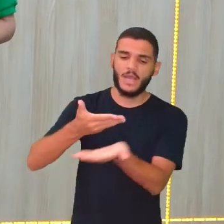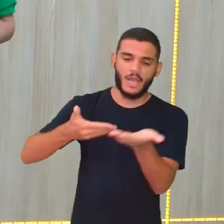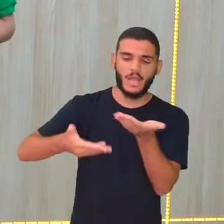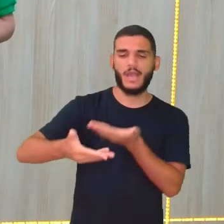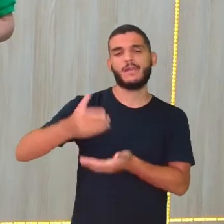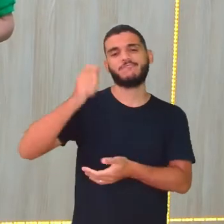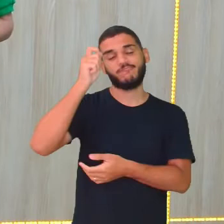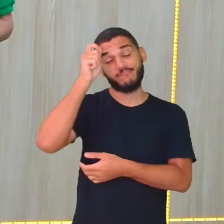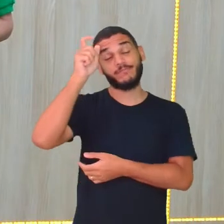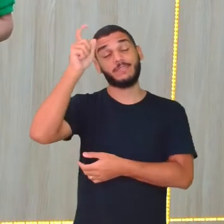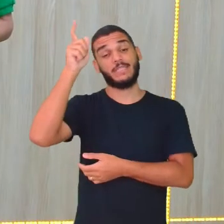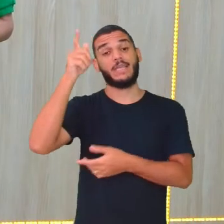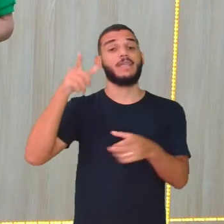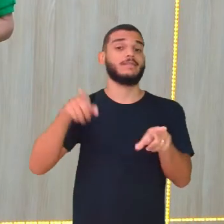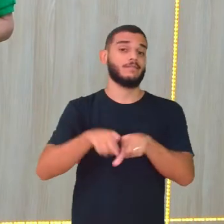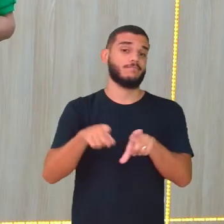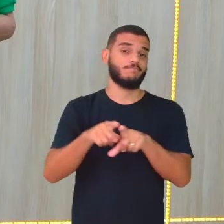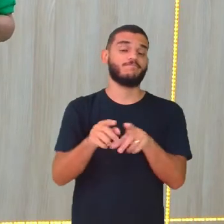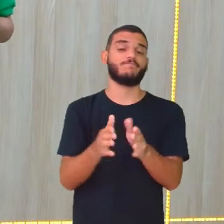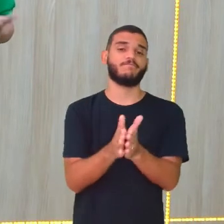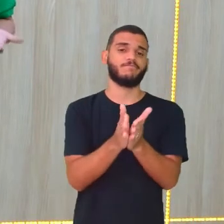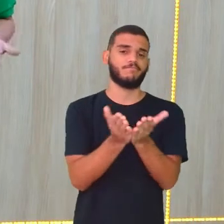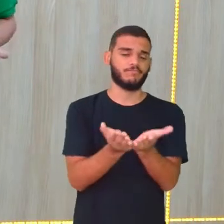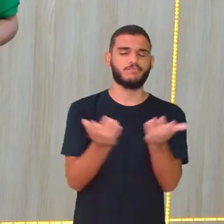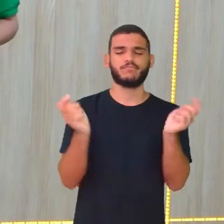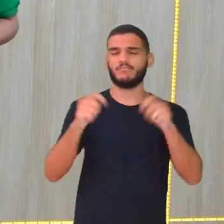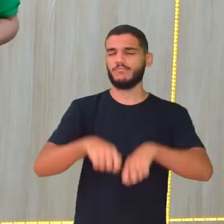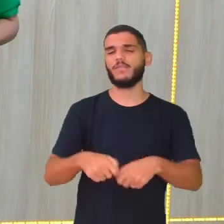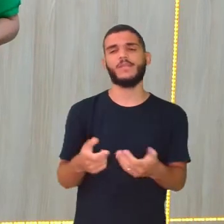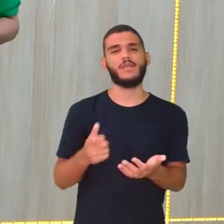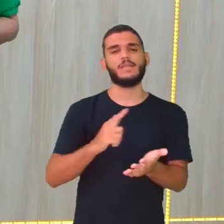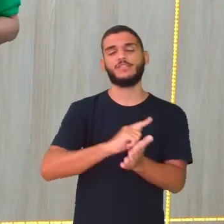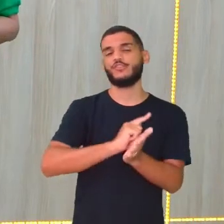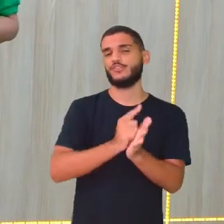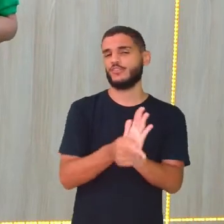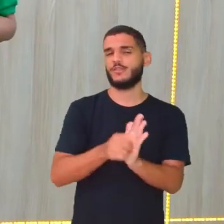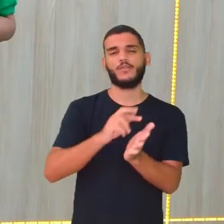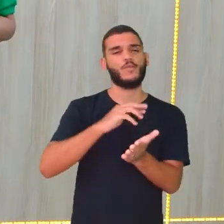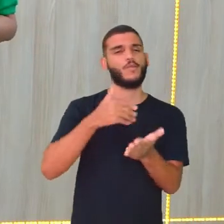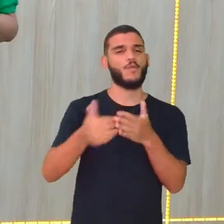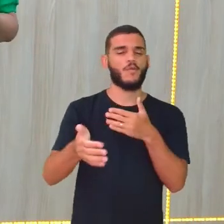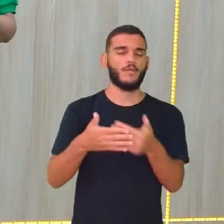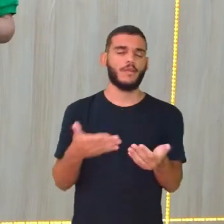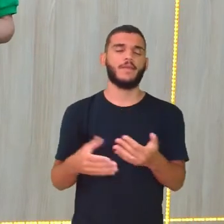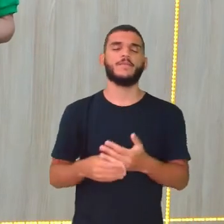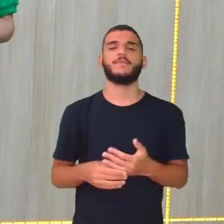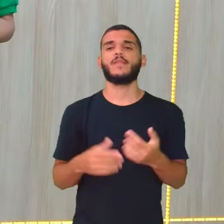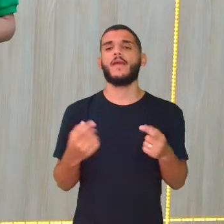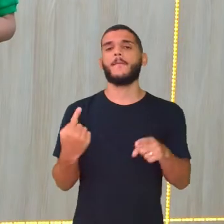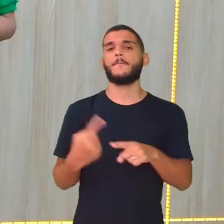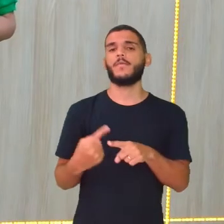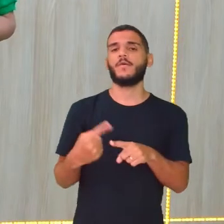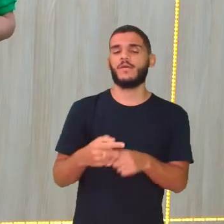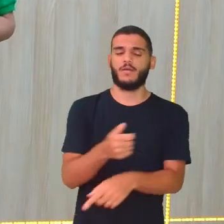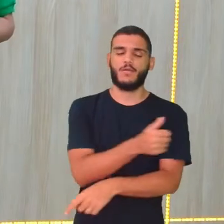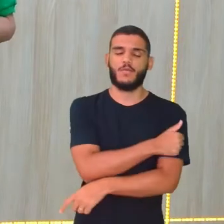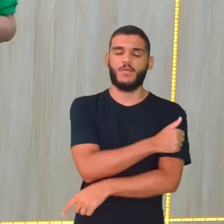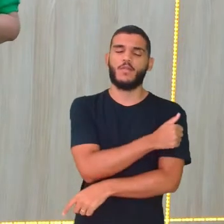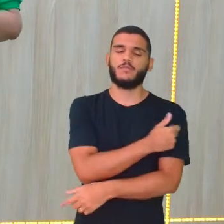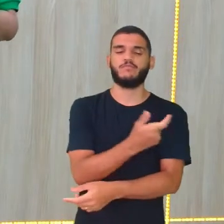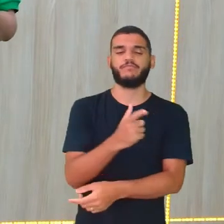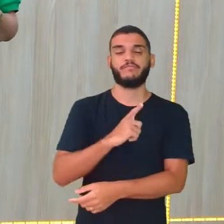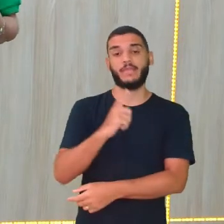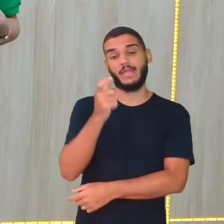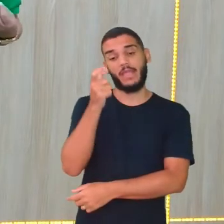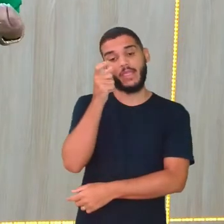ideias sobre esse livro, que pode ser de qualquer gênero, não é? Dentro ali do que ele apresenta interesse,